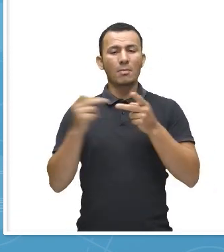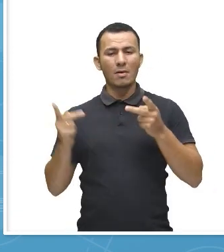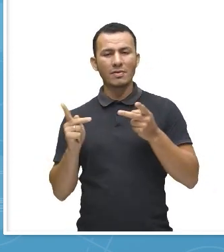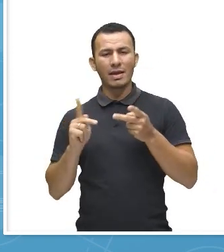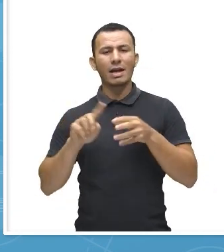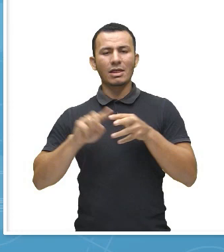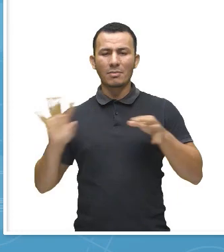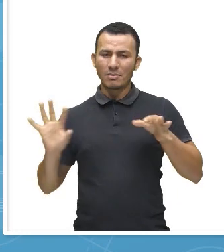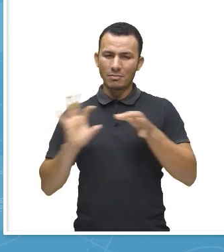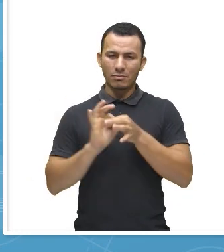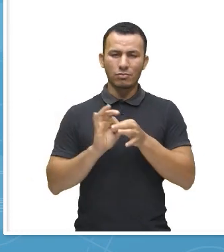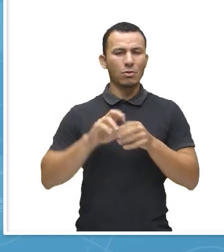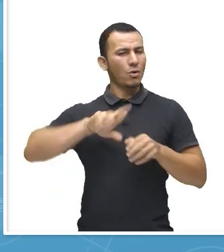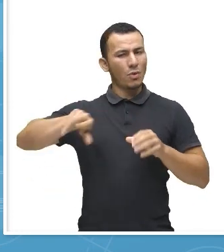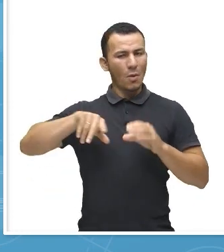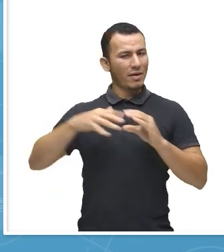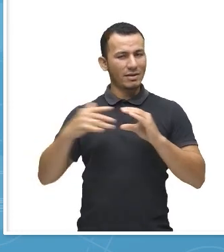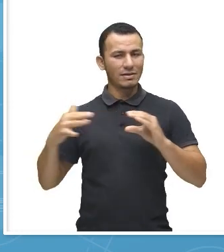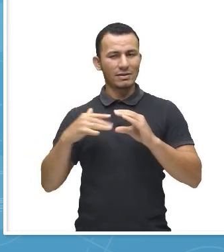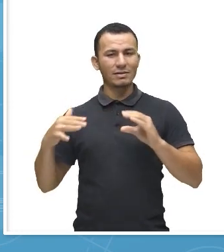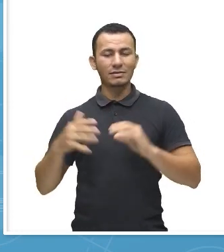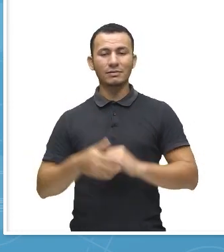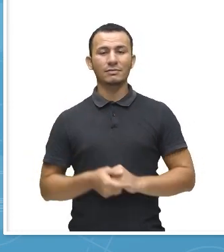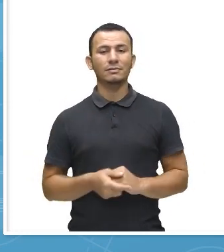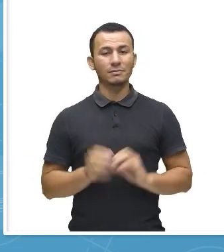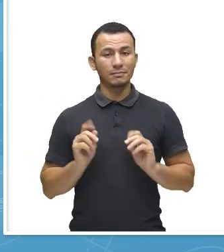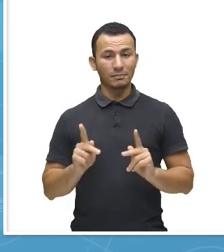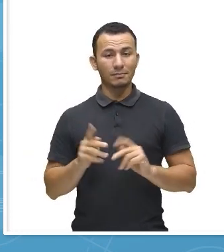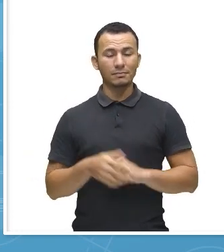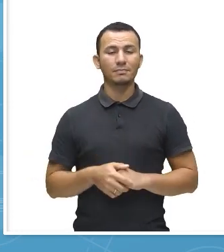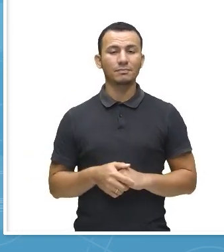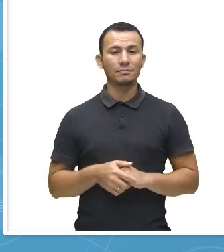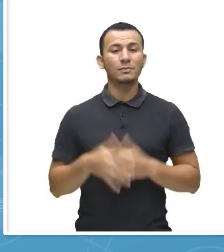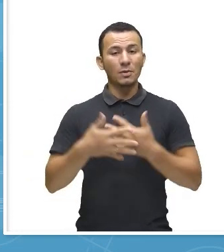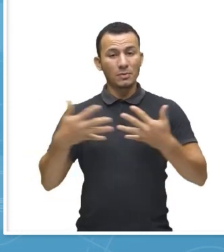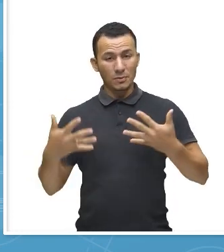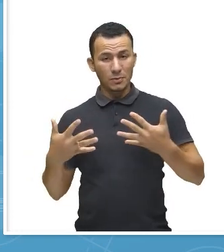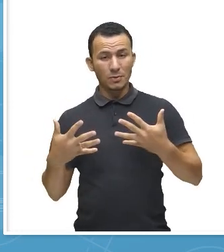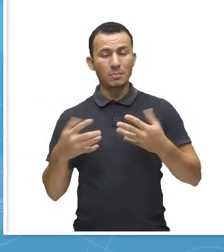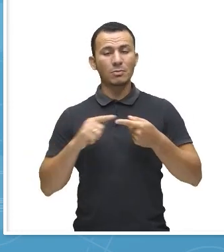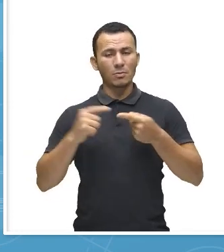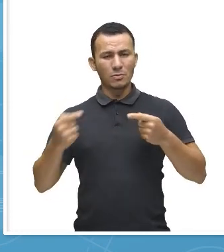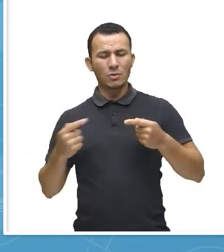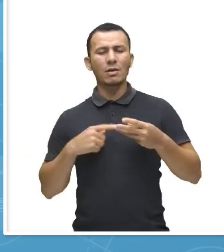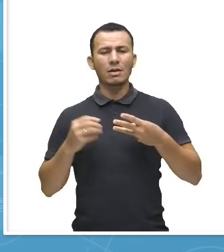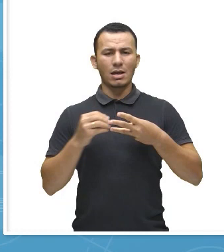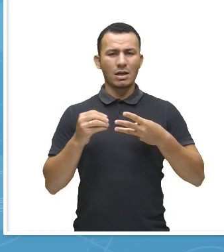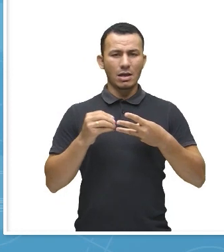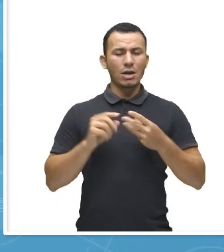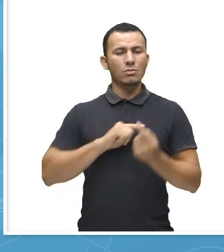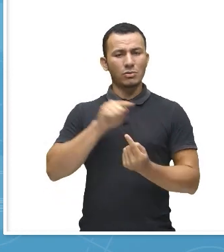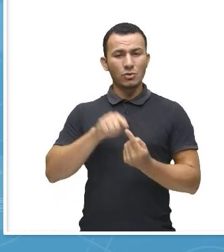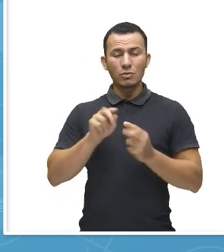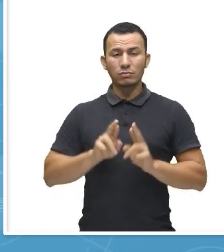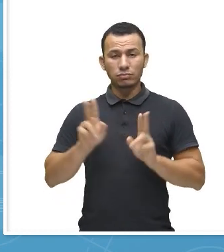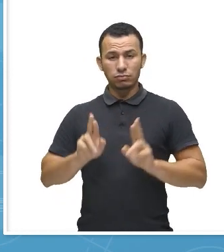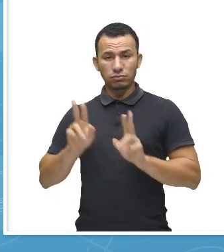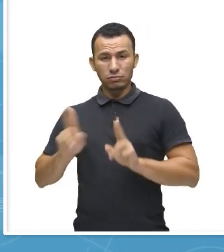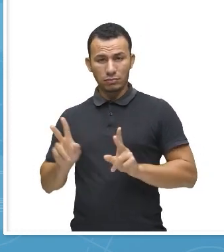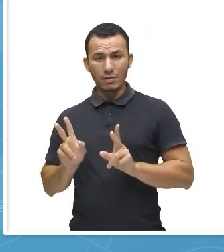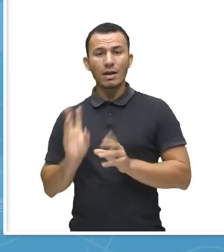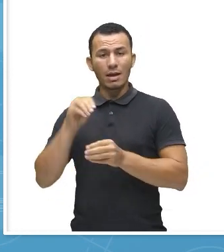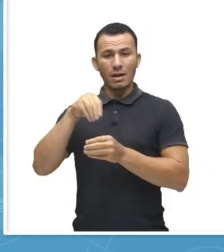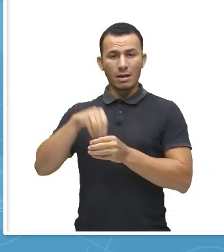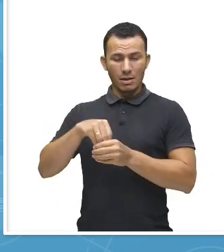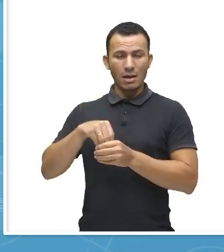não é o citoplasma, são as fibras proteicas, certo? Então, as células do tecido conjuntivo têm formas e funções diferentes, imersas